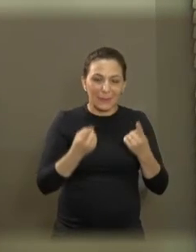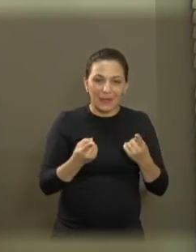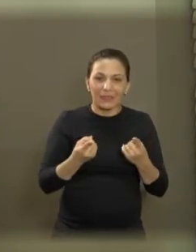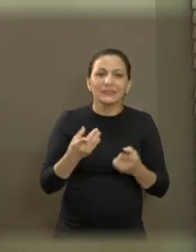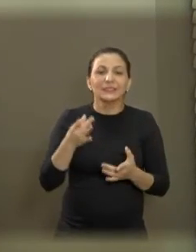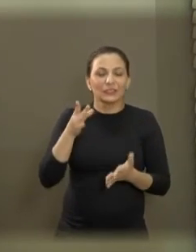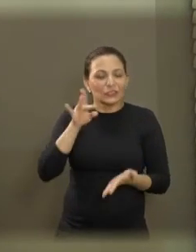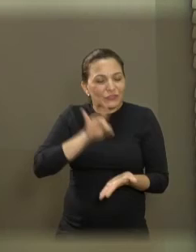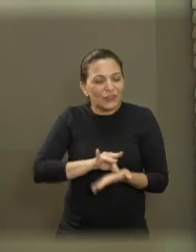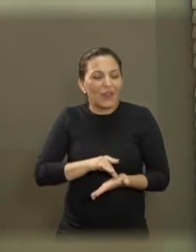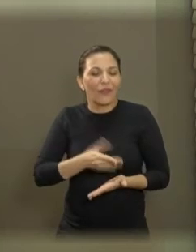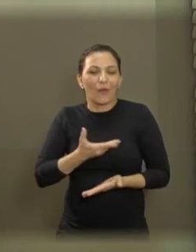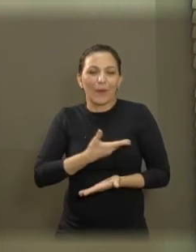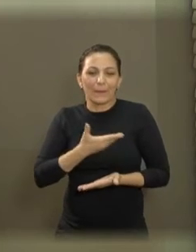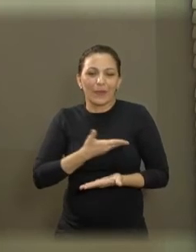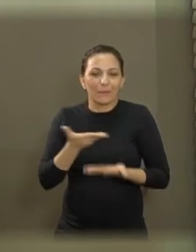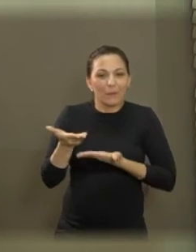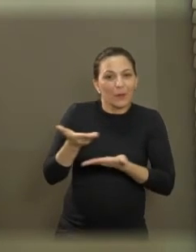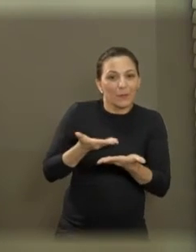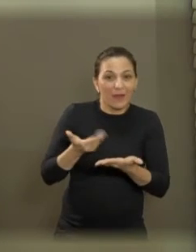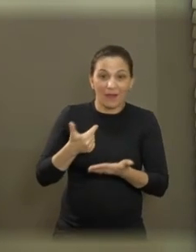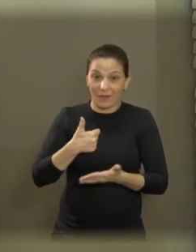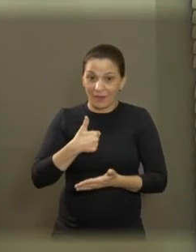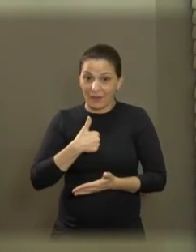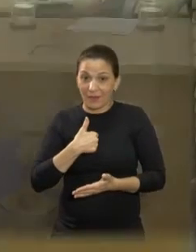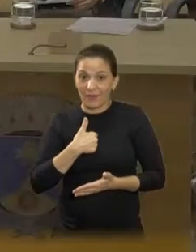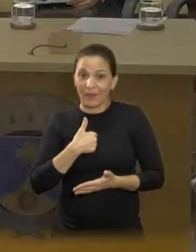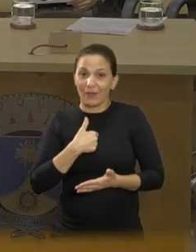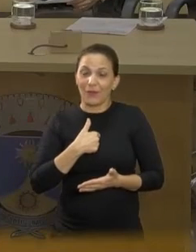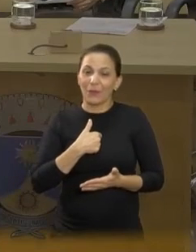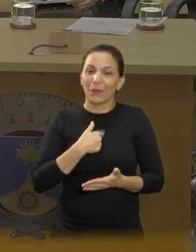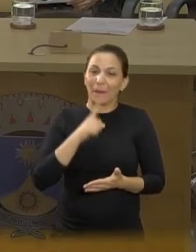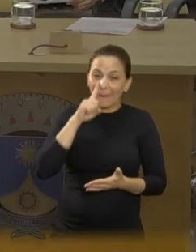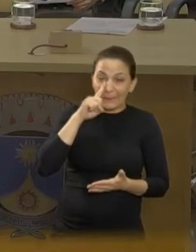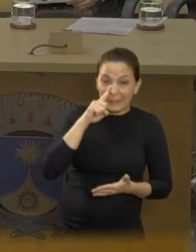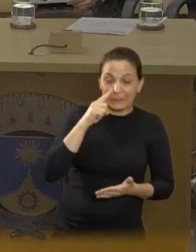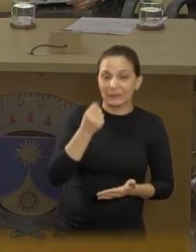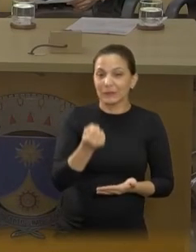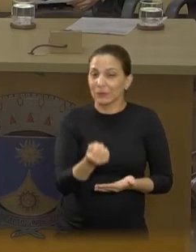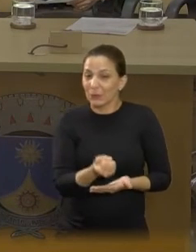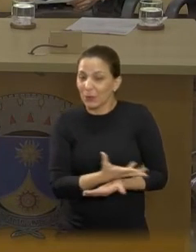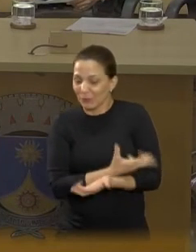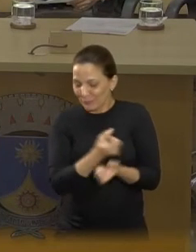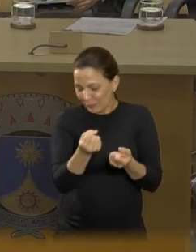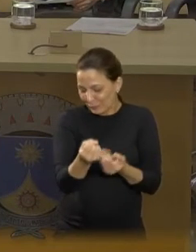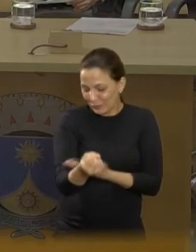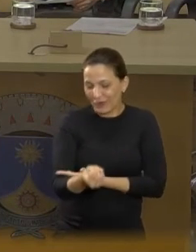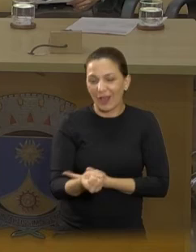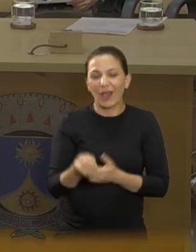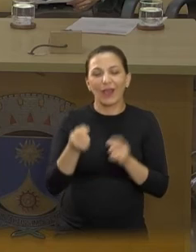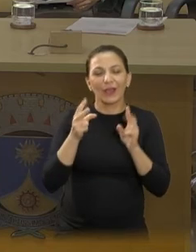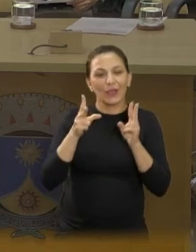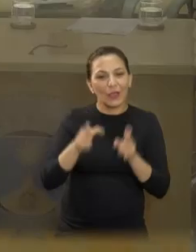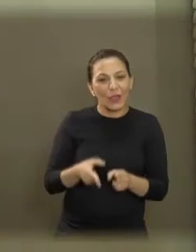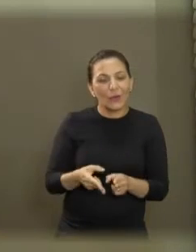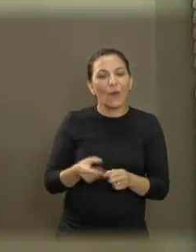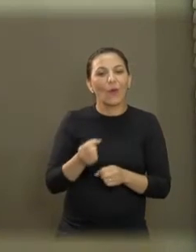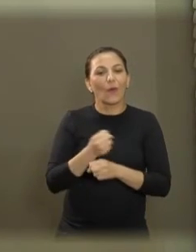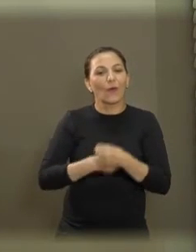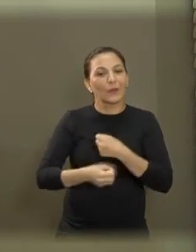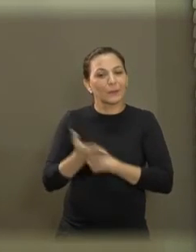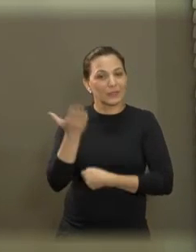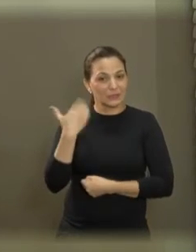muito amigos, e eu estou correndo o risco de ter muitas emoções, como foi o ano passado com relação ao professor